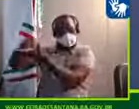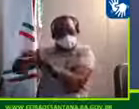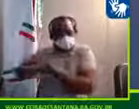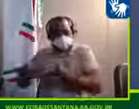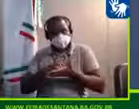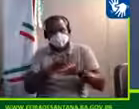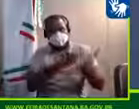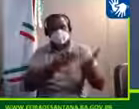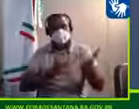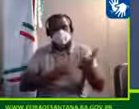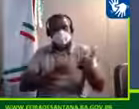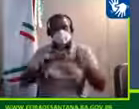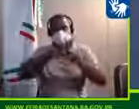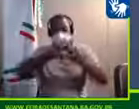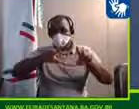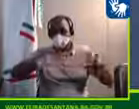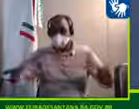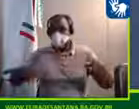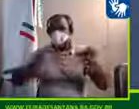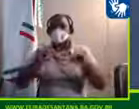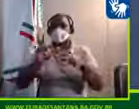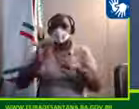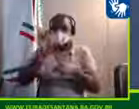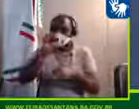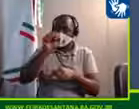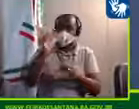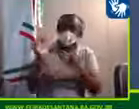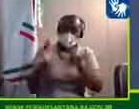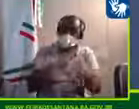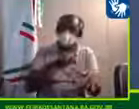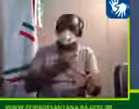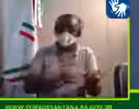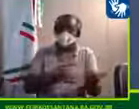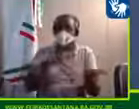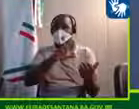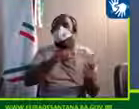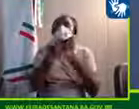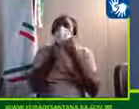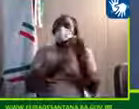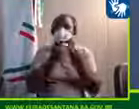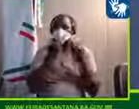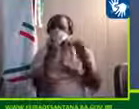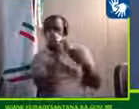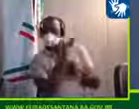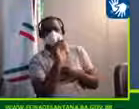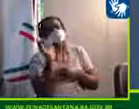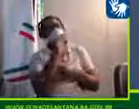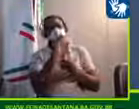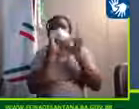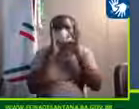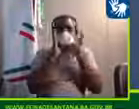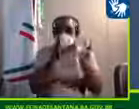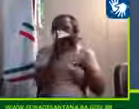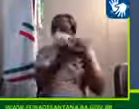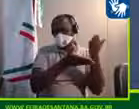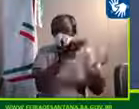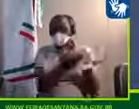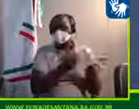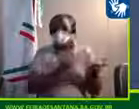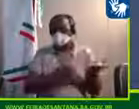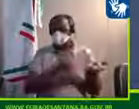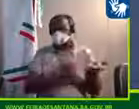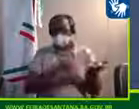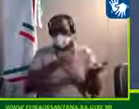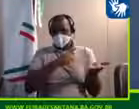para atendimento médico em Feira de Santana. Então, isso também nós estamos muito atentos, mas são ações que influenciam